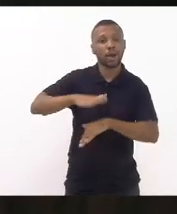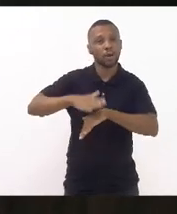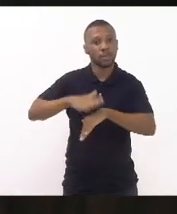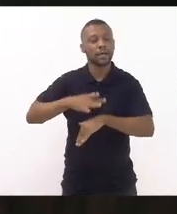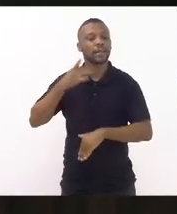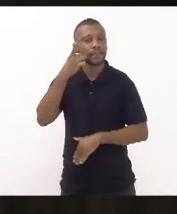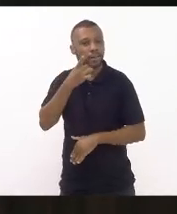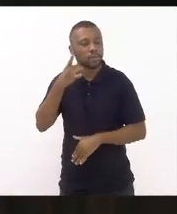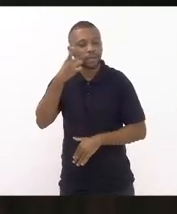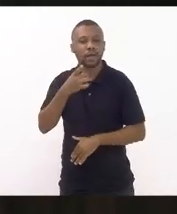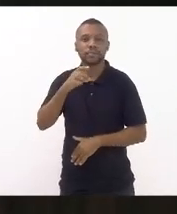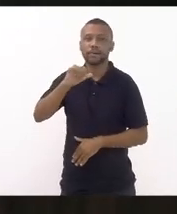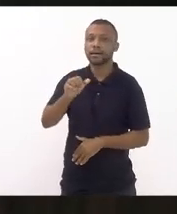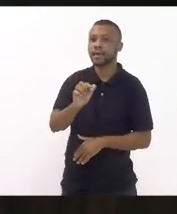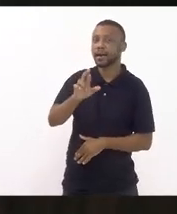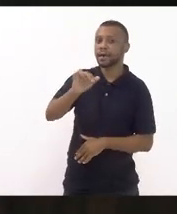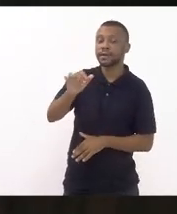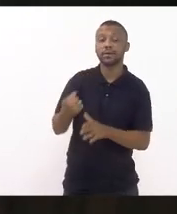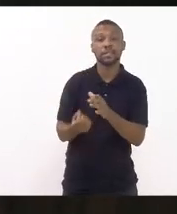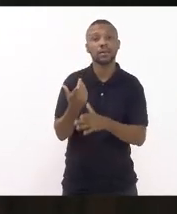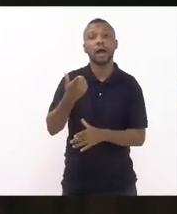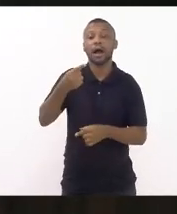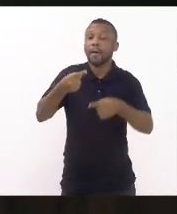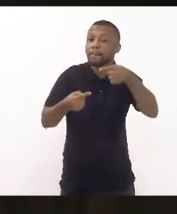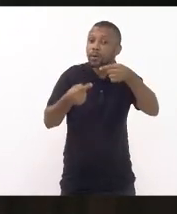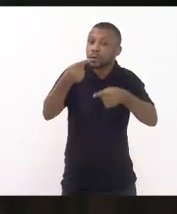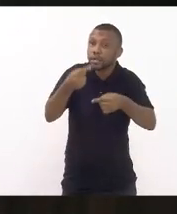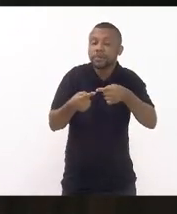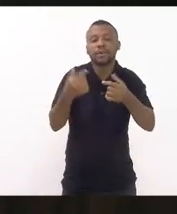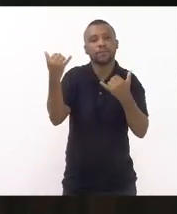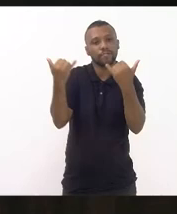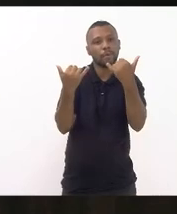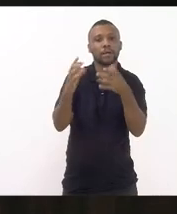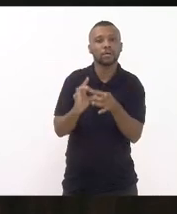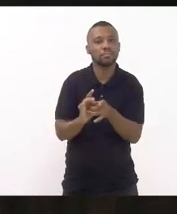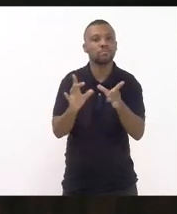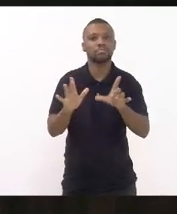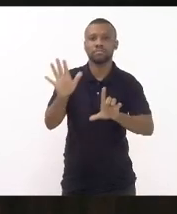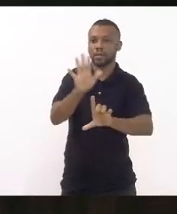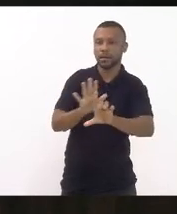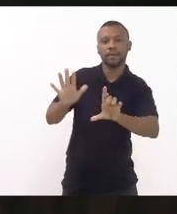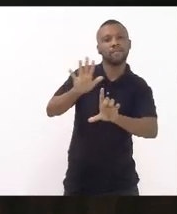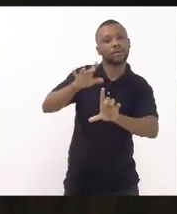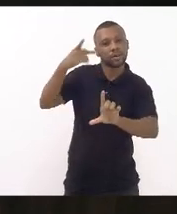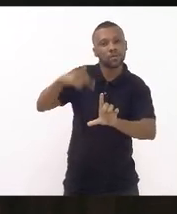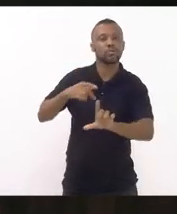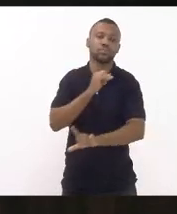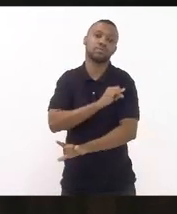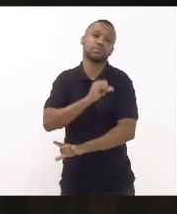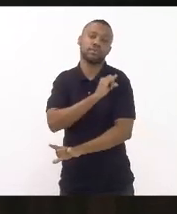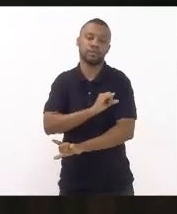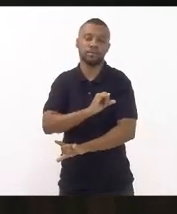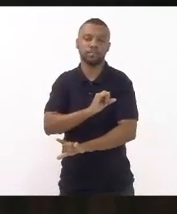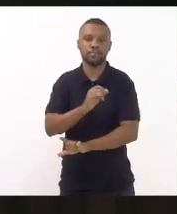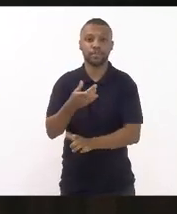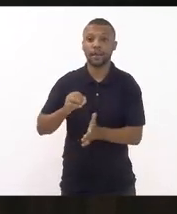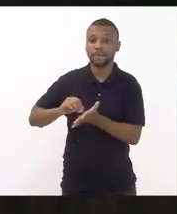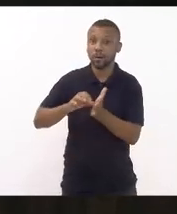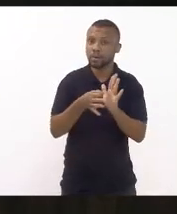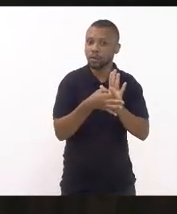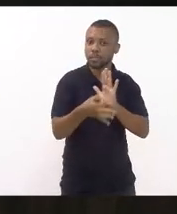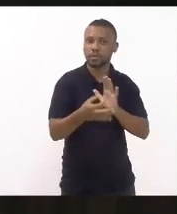Jari Oliveira, que institui a política de dados aberta no Estado do Rio de Janeiro e da outras providências. Pendentes dos pareceres das Comissões de Constituição e